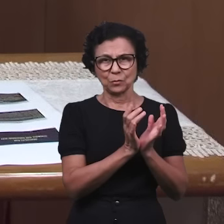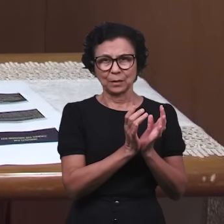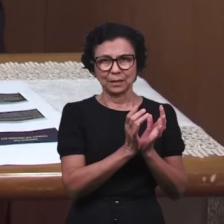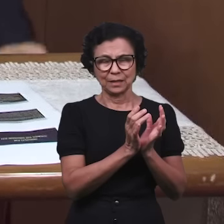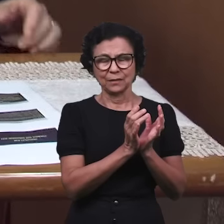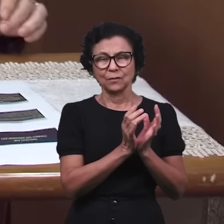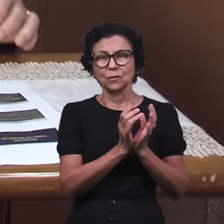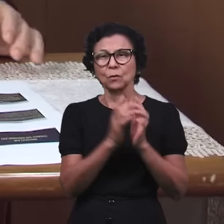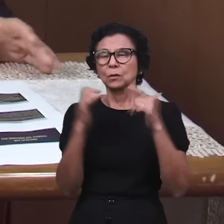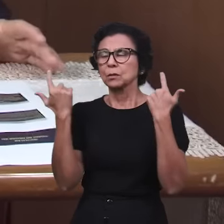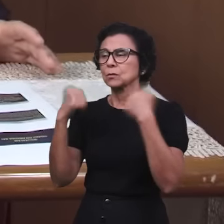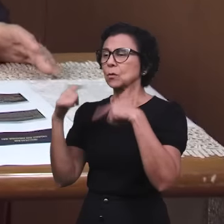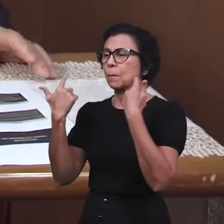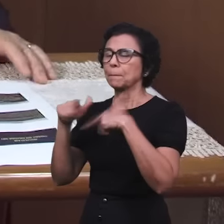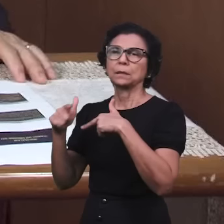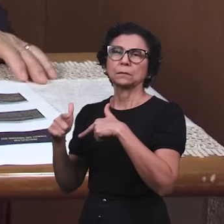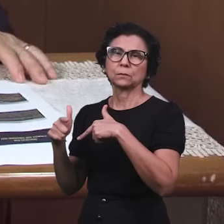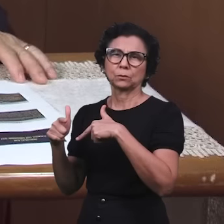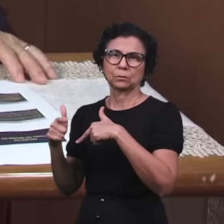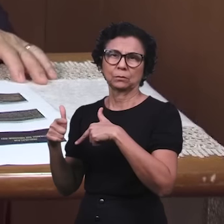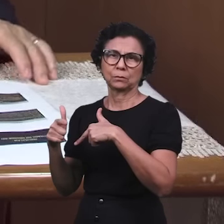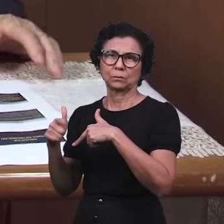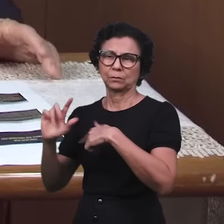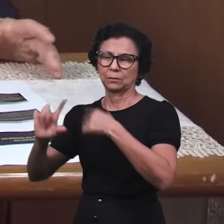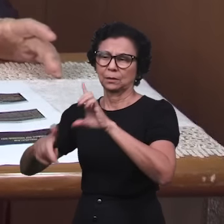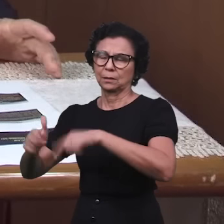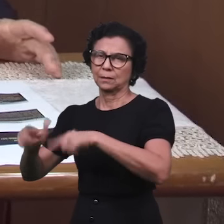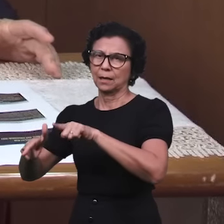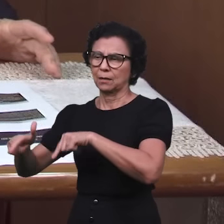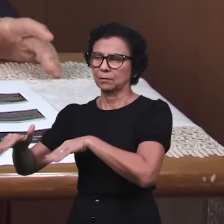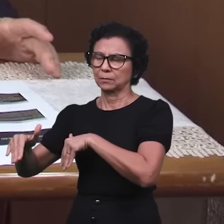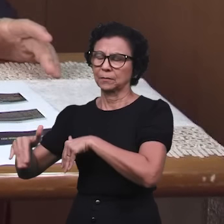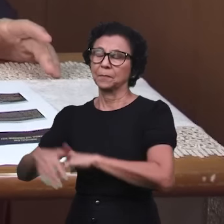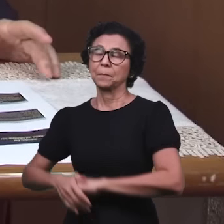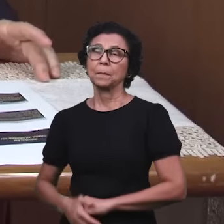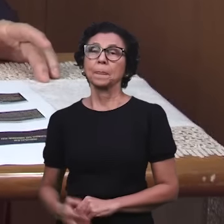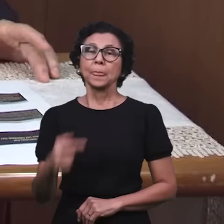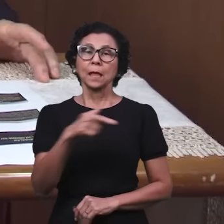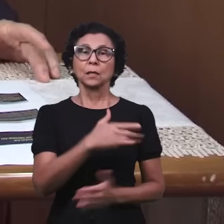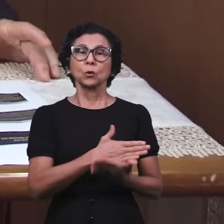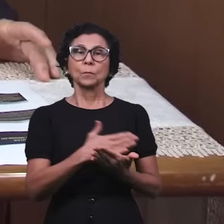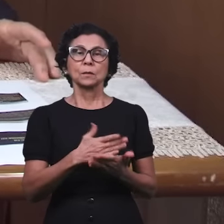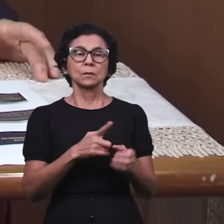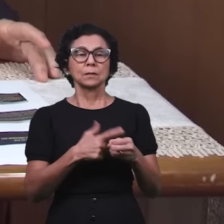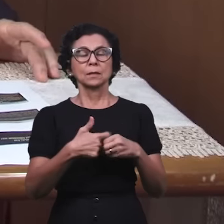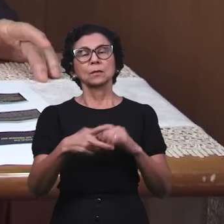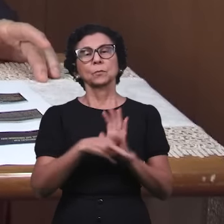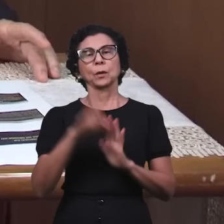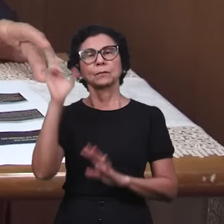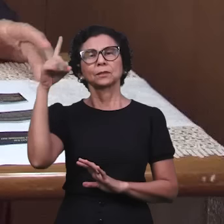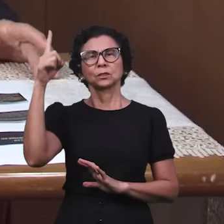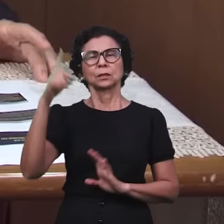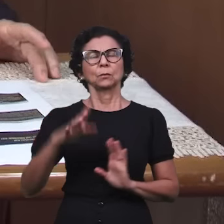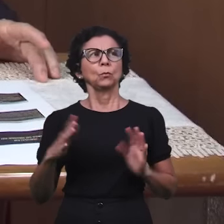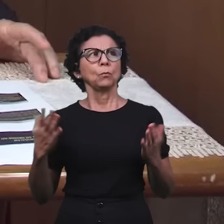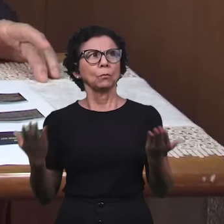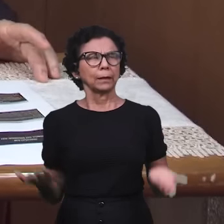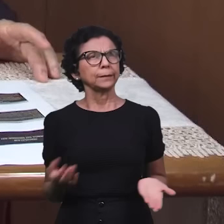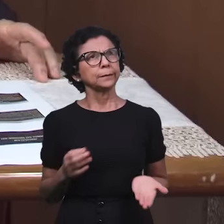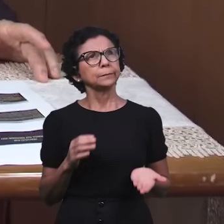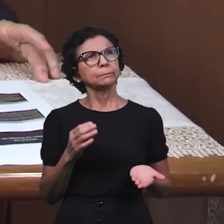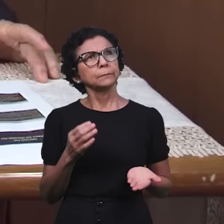Davi estabeleceu então a cidade, passou a chamar-se a cidade de Davi. Mas você pergunta, a cidade de Davi não era